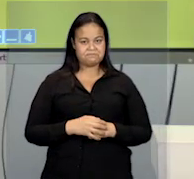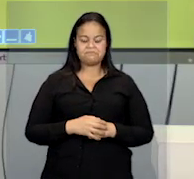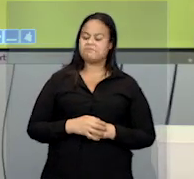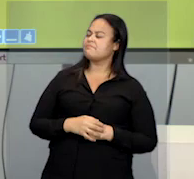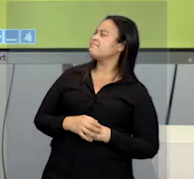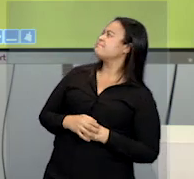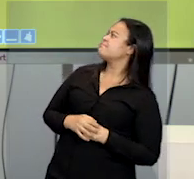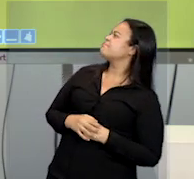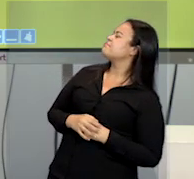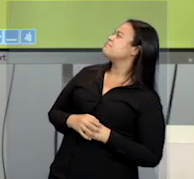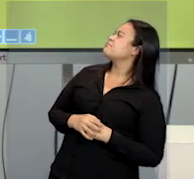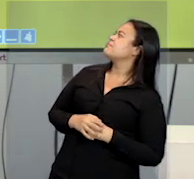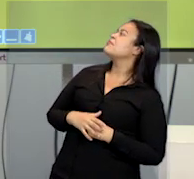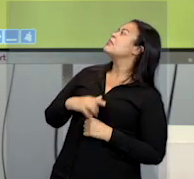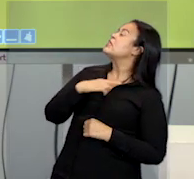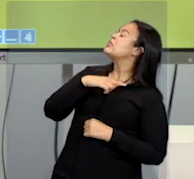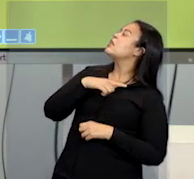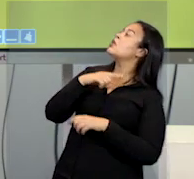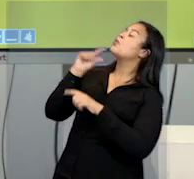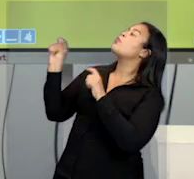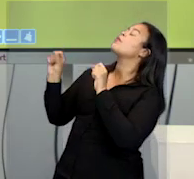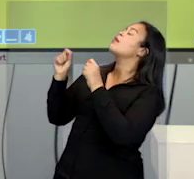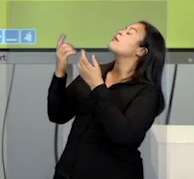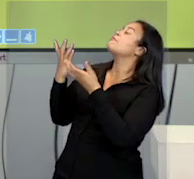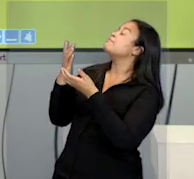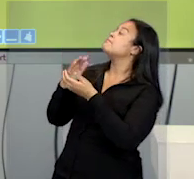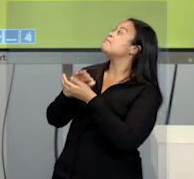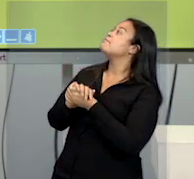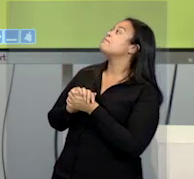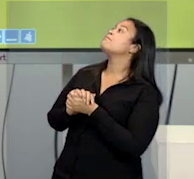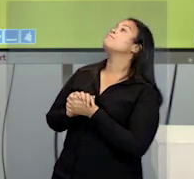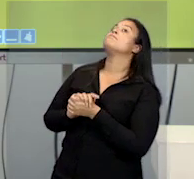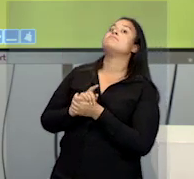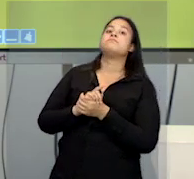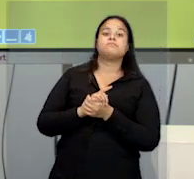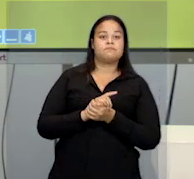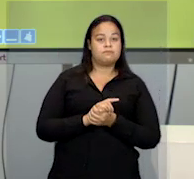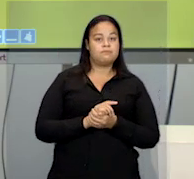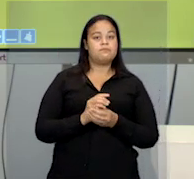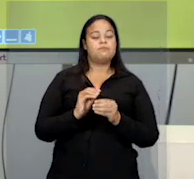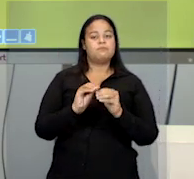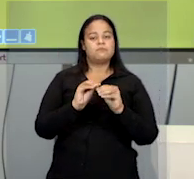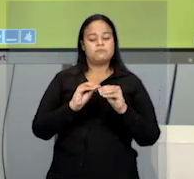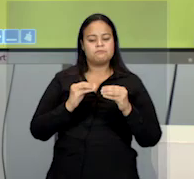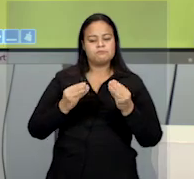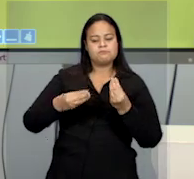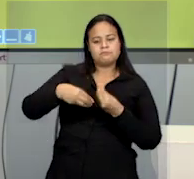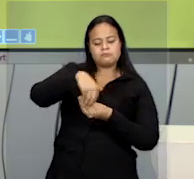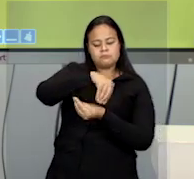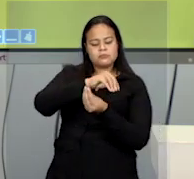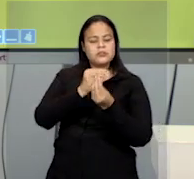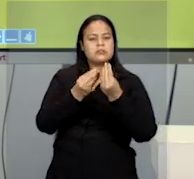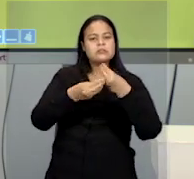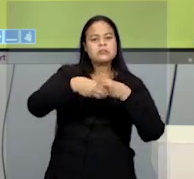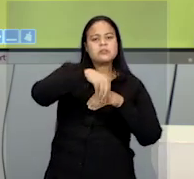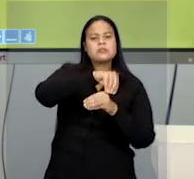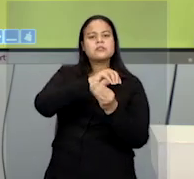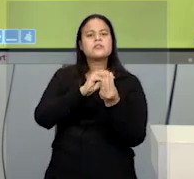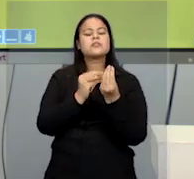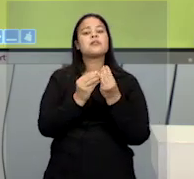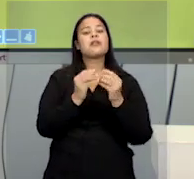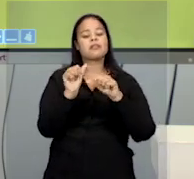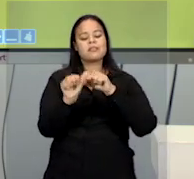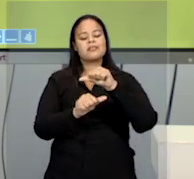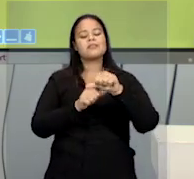olha, eu tenho um reagente e ele vai se transformar no benzeno